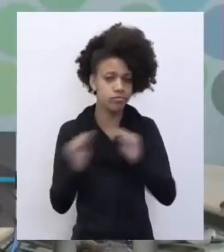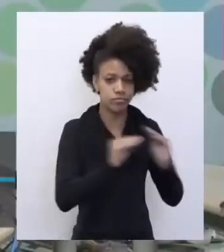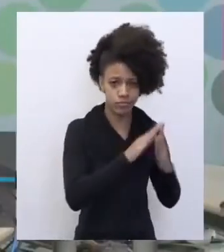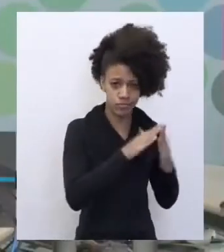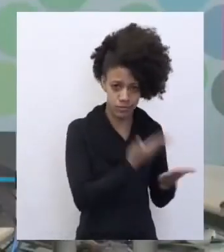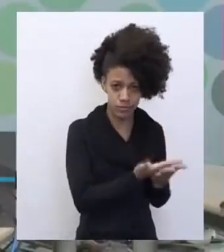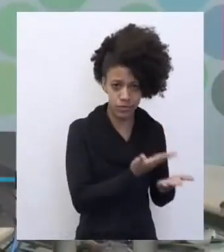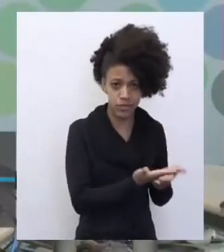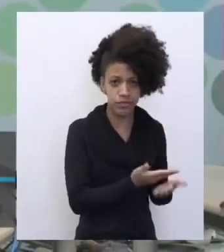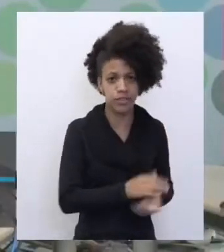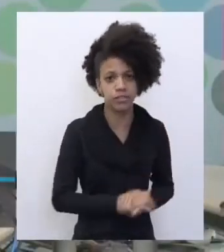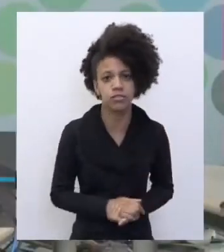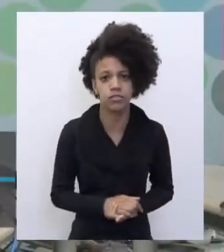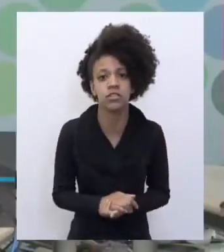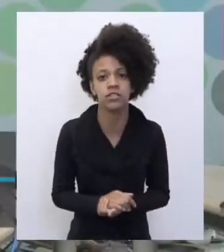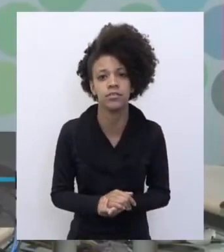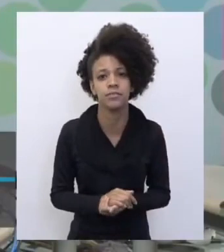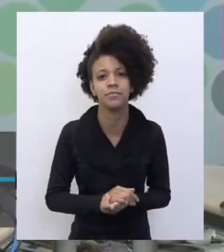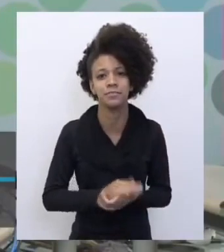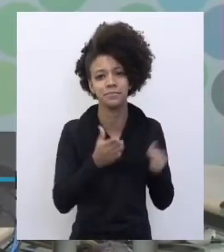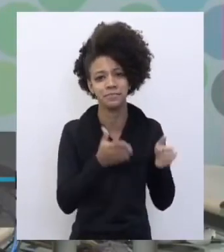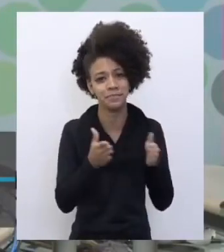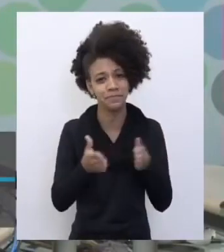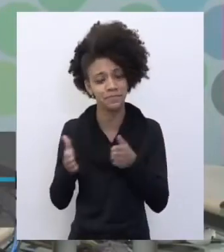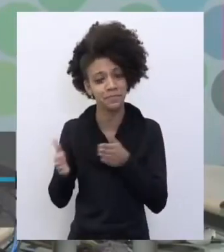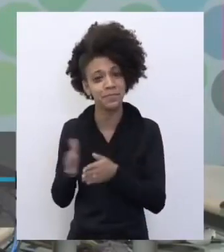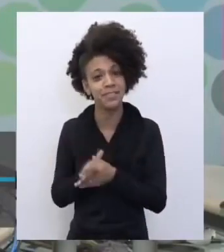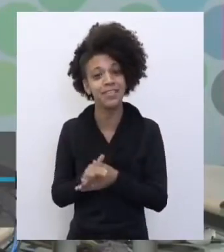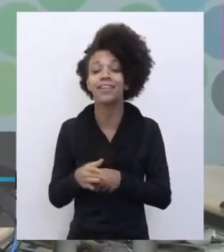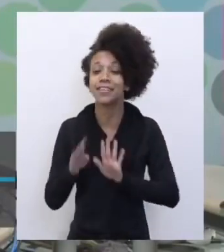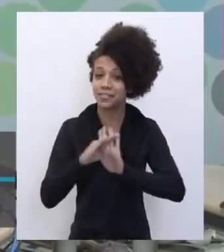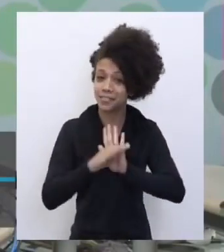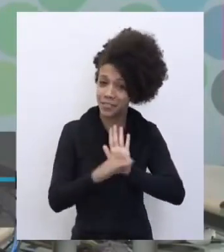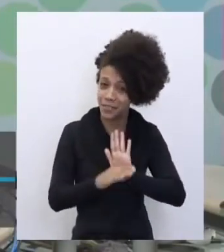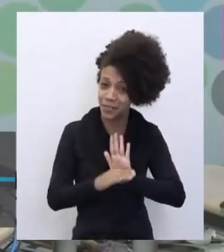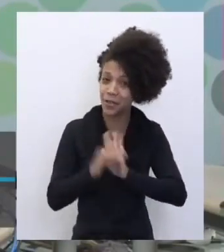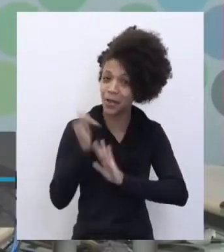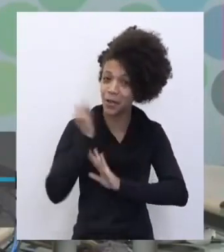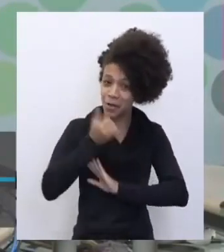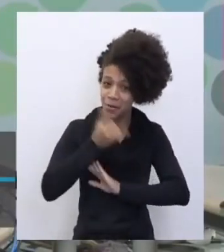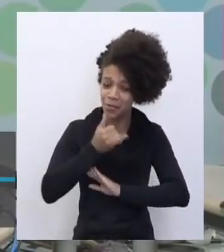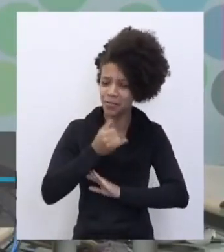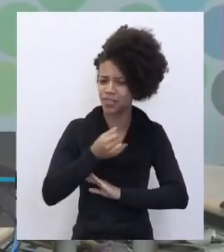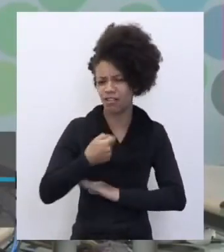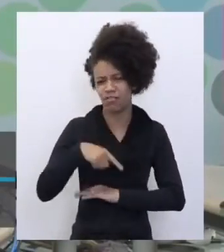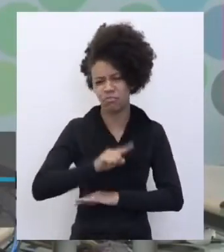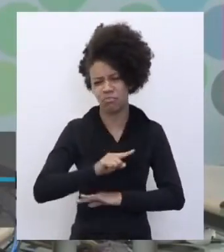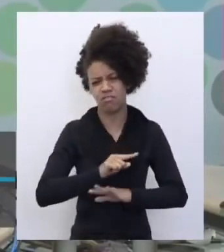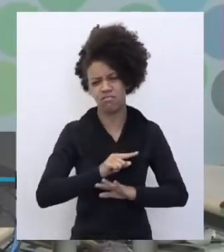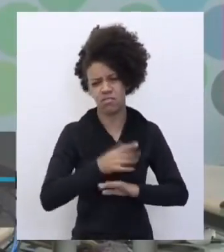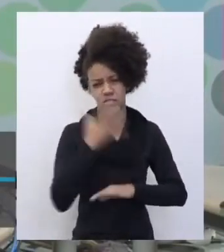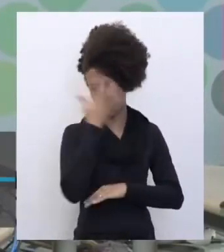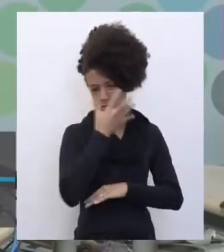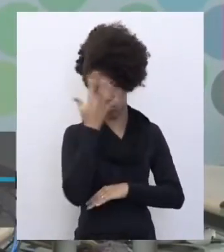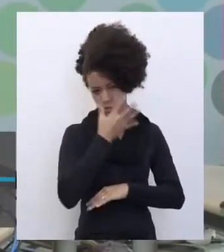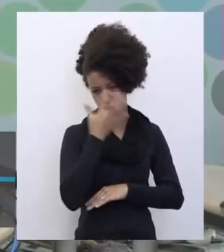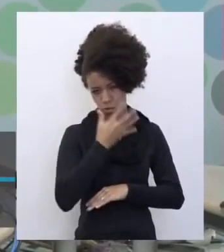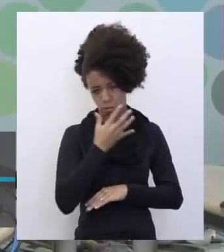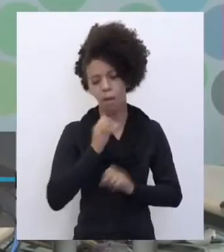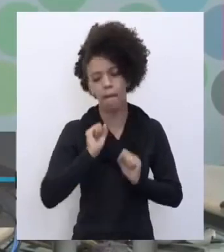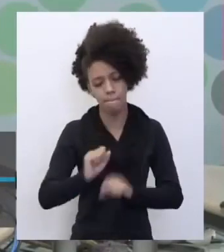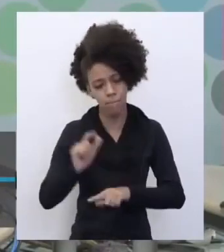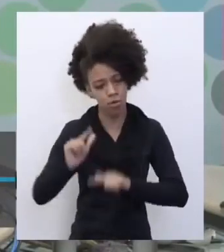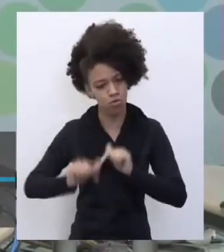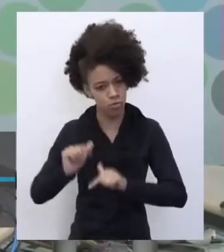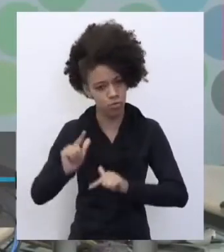volta às aulas da sua produção. Então, você cria um roteiro de uma peça e não precisa ser teatro de sombra, tá, turma? Pode ser teatro de objetos. Então,